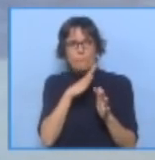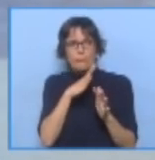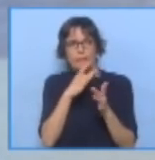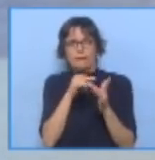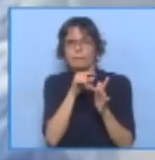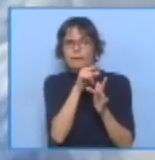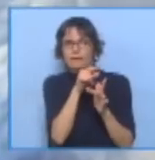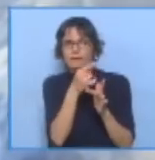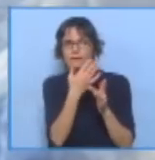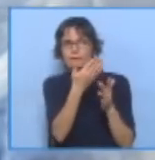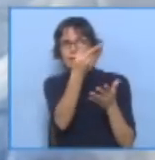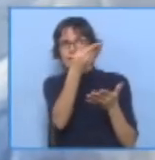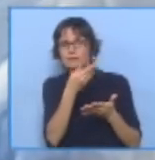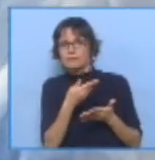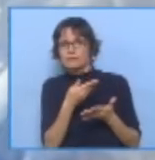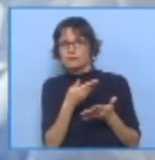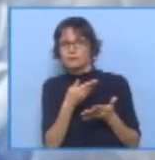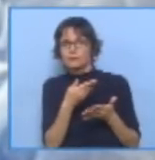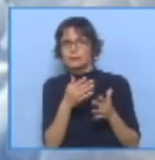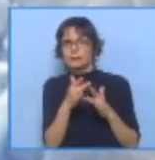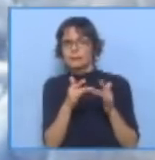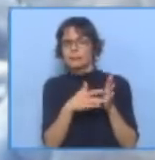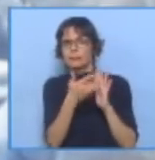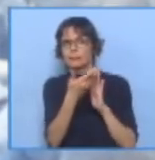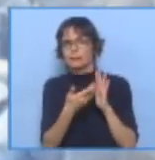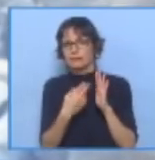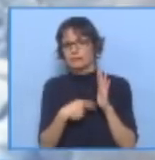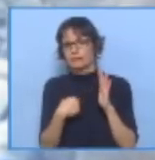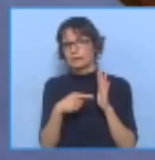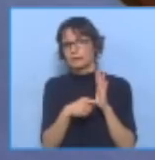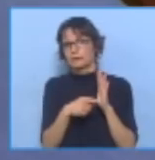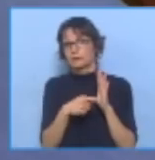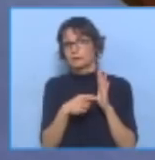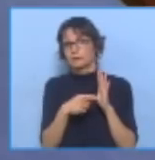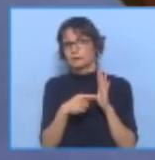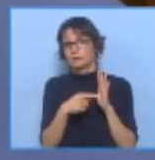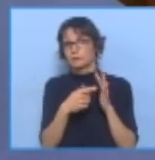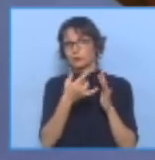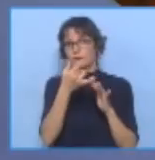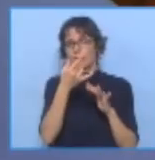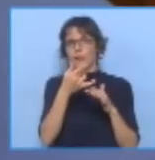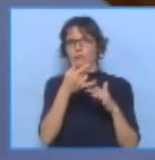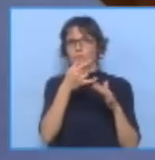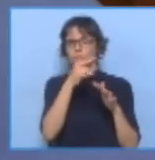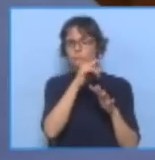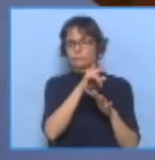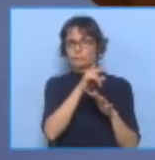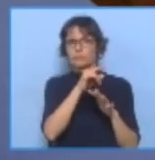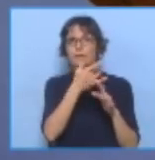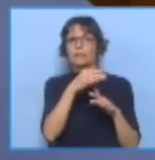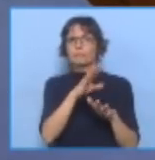o sultão. A história não é simples, porque